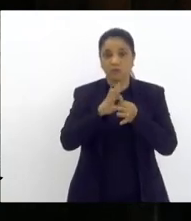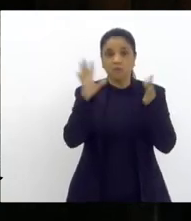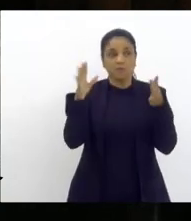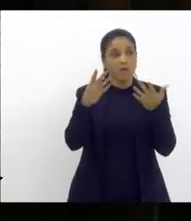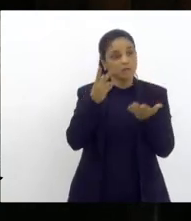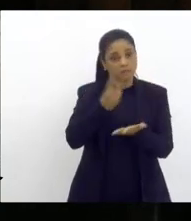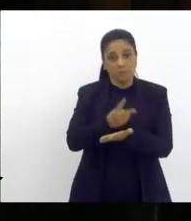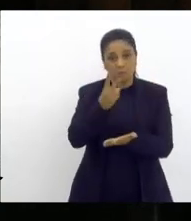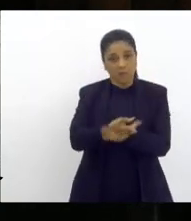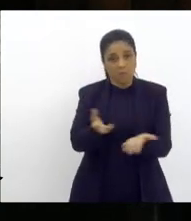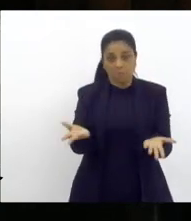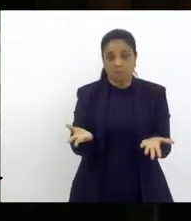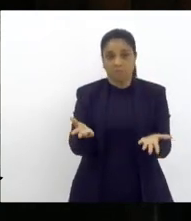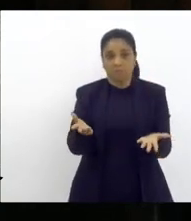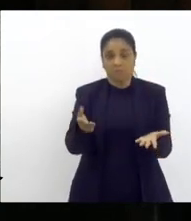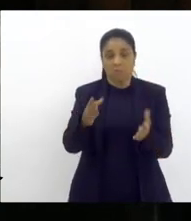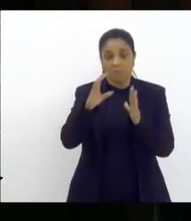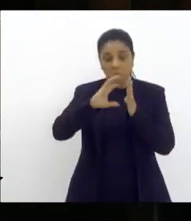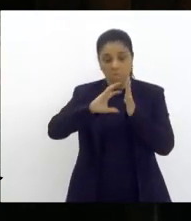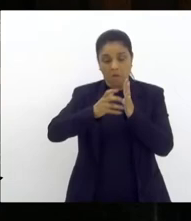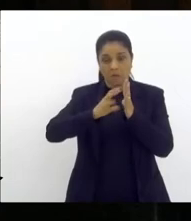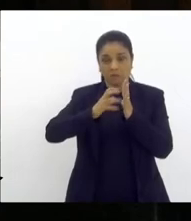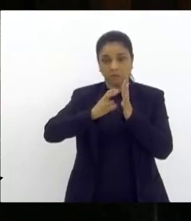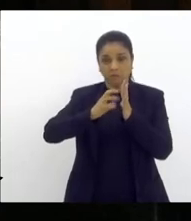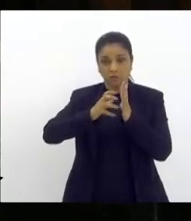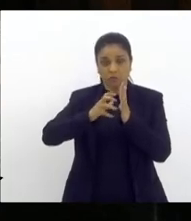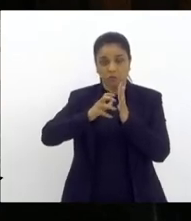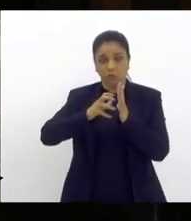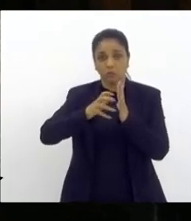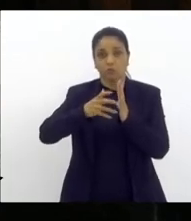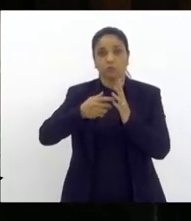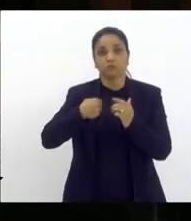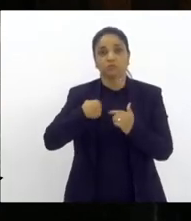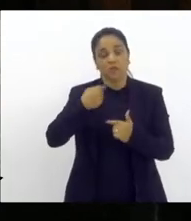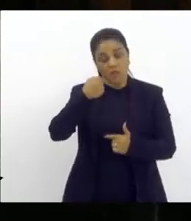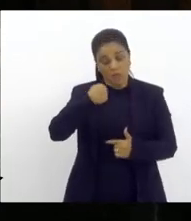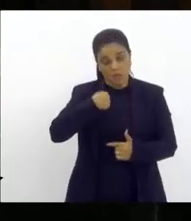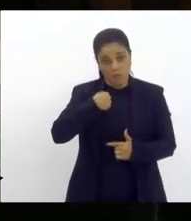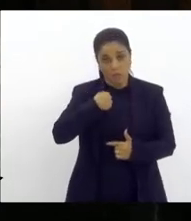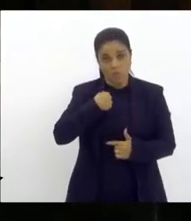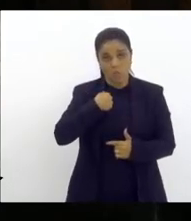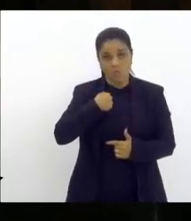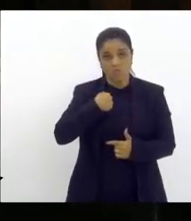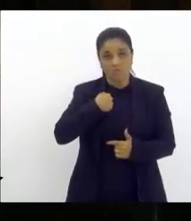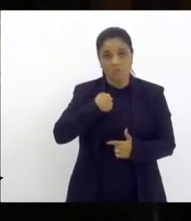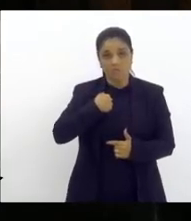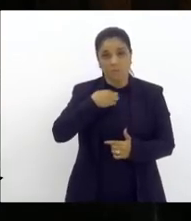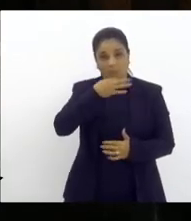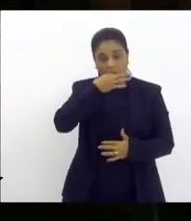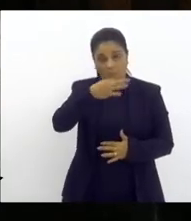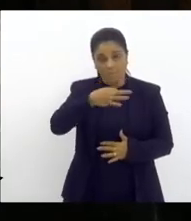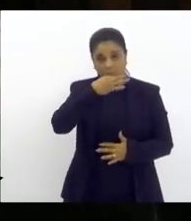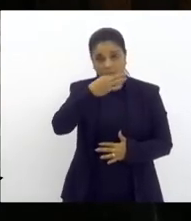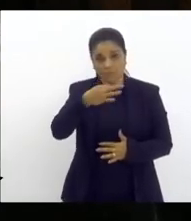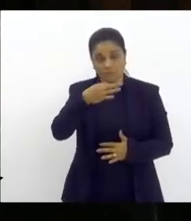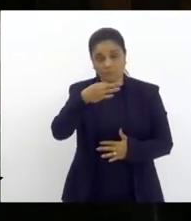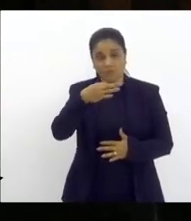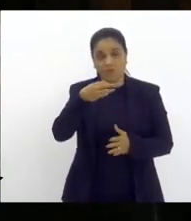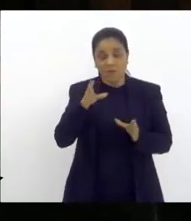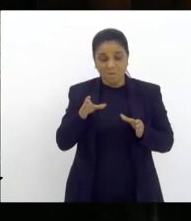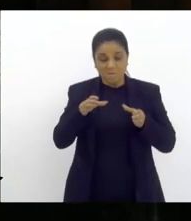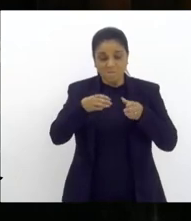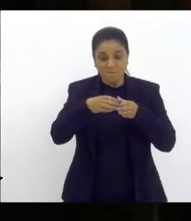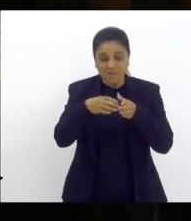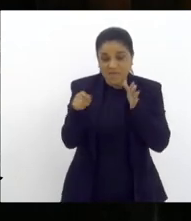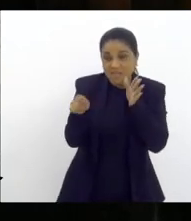o partido ao qual eu me refiro como a bancada da droga nessa